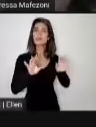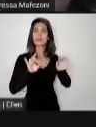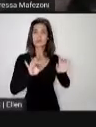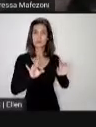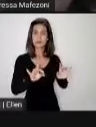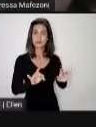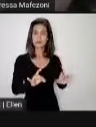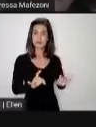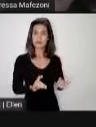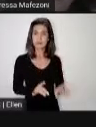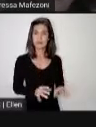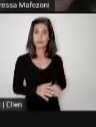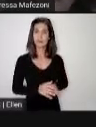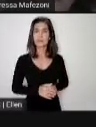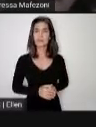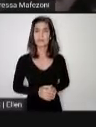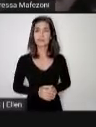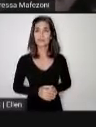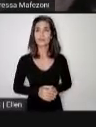e